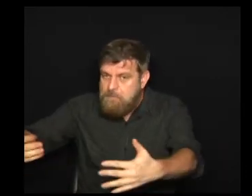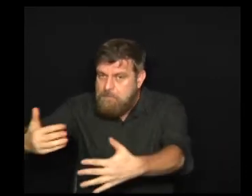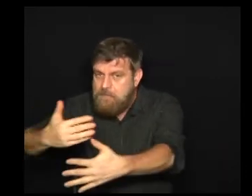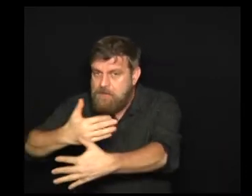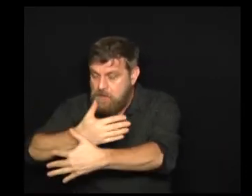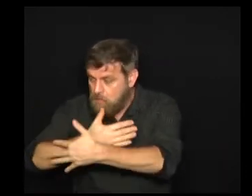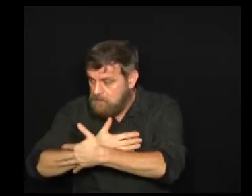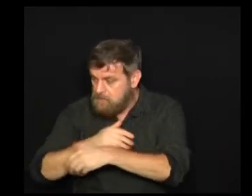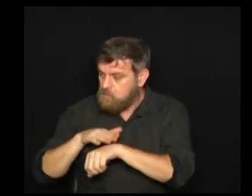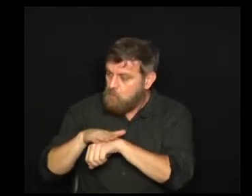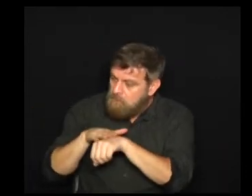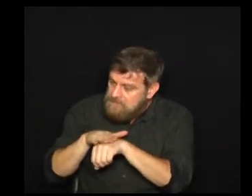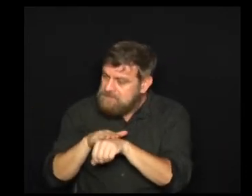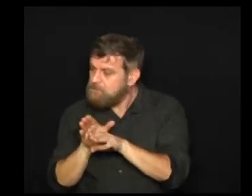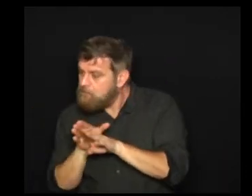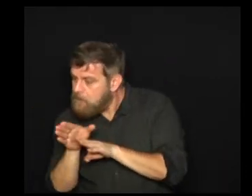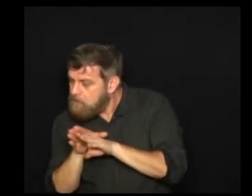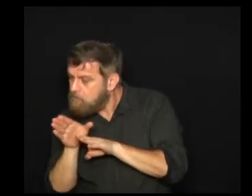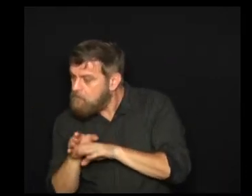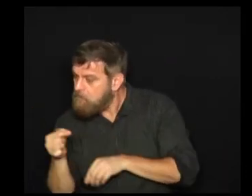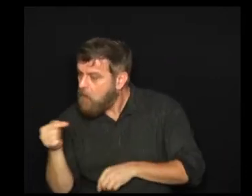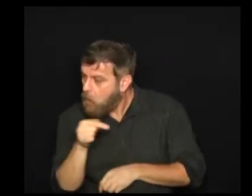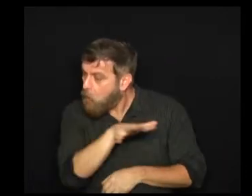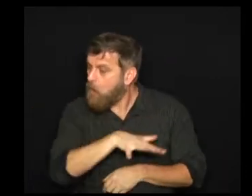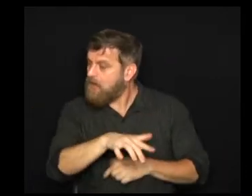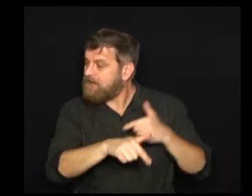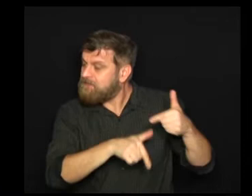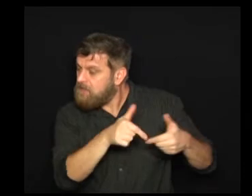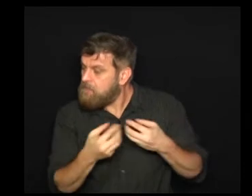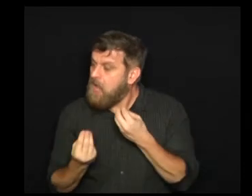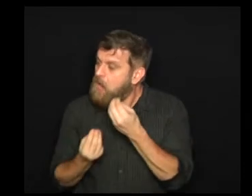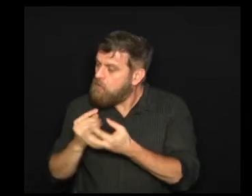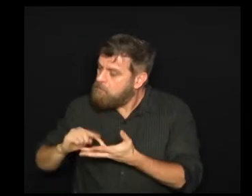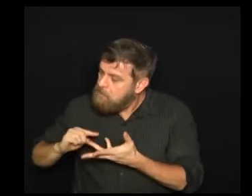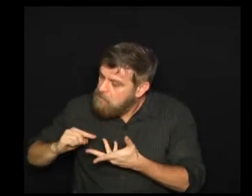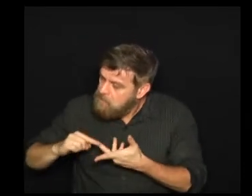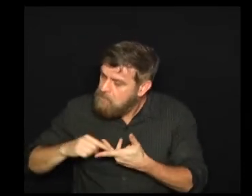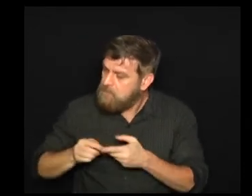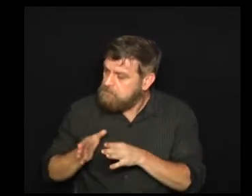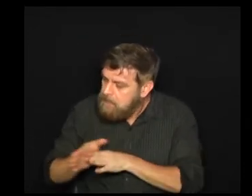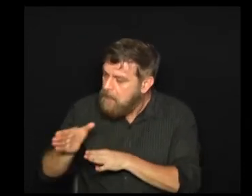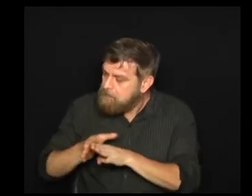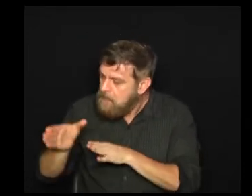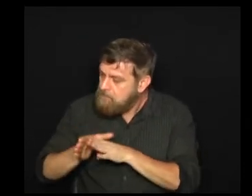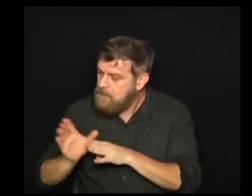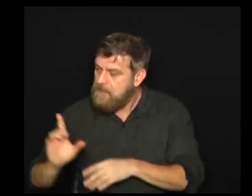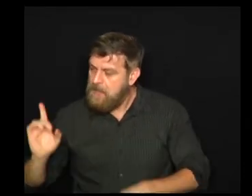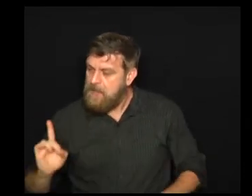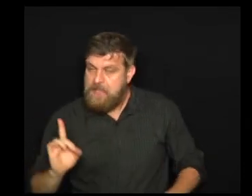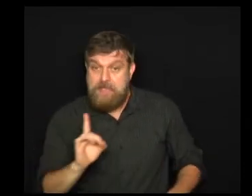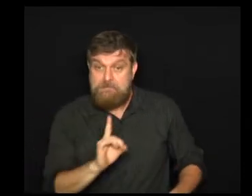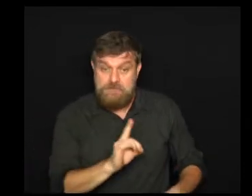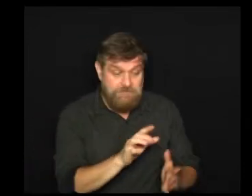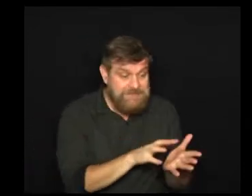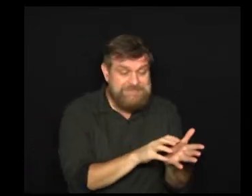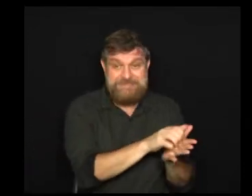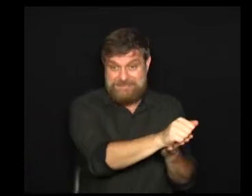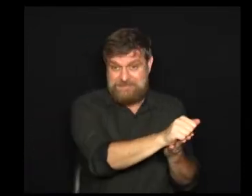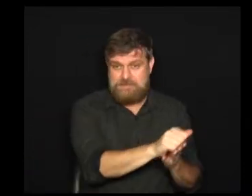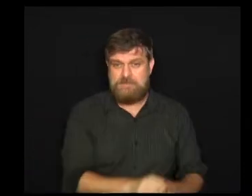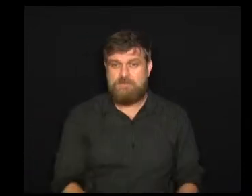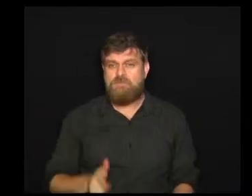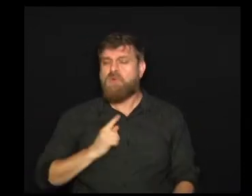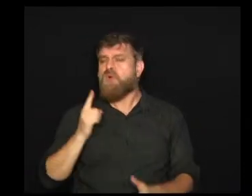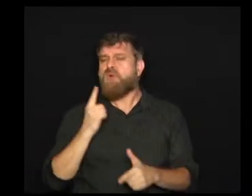procuram, damos a orientação sobre o mercado de trabalho, sobre o emprego e encaminhamos para que eles se cadastrem nas vagas, né? Qual que é o